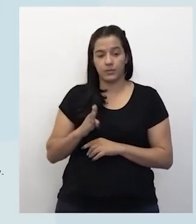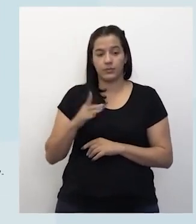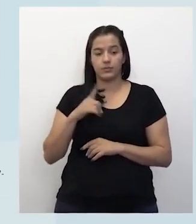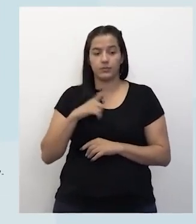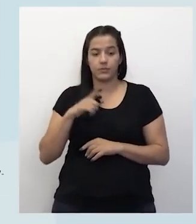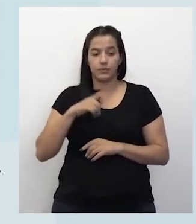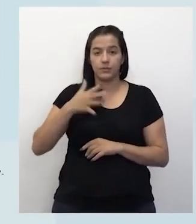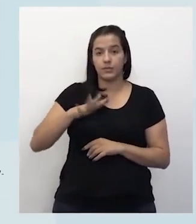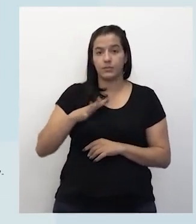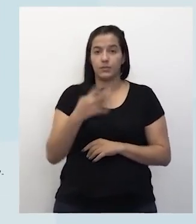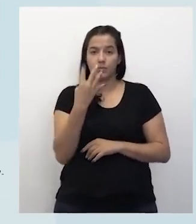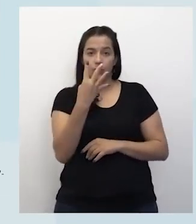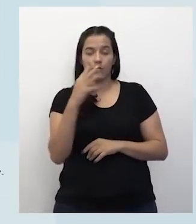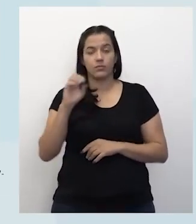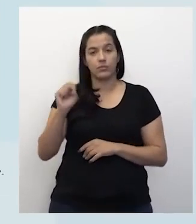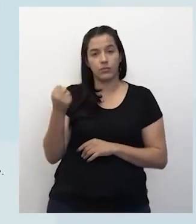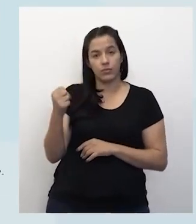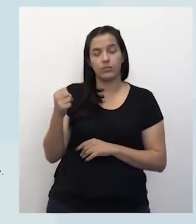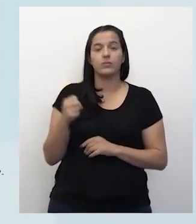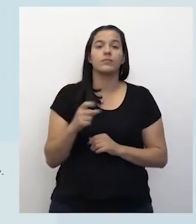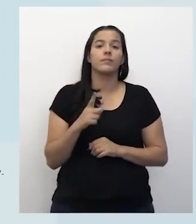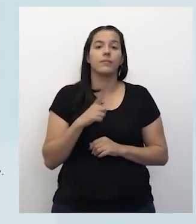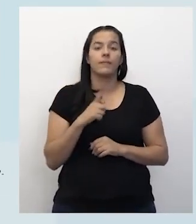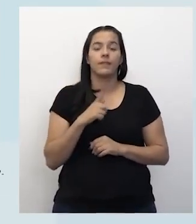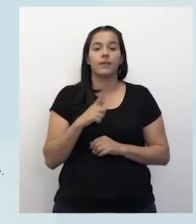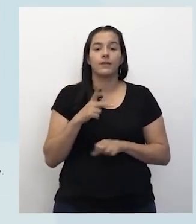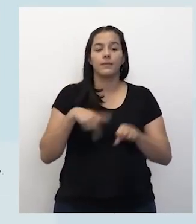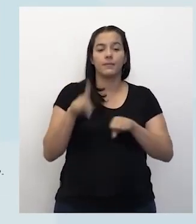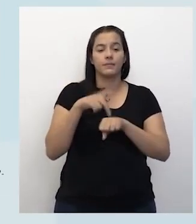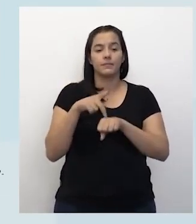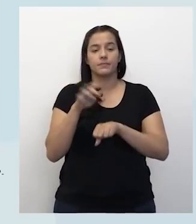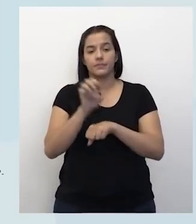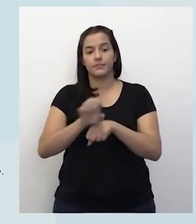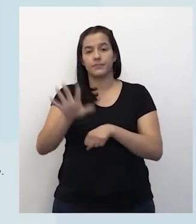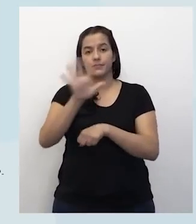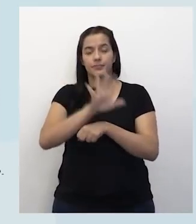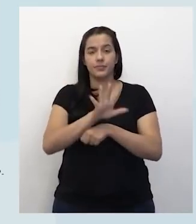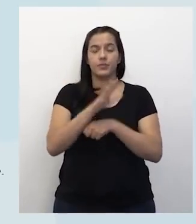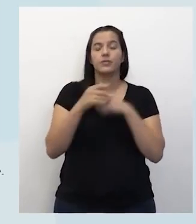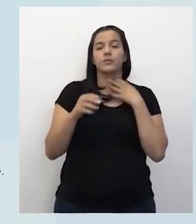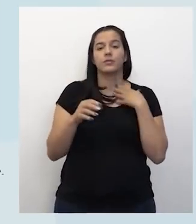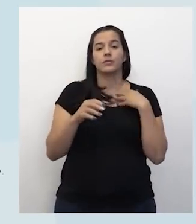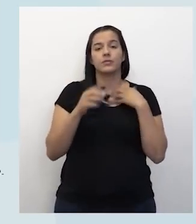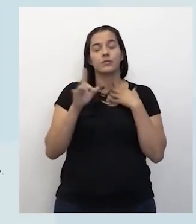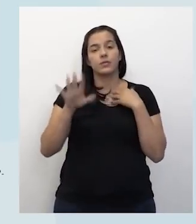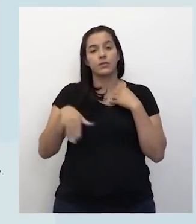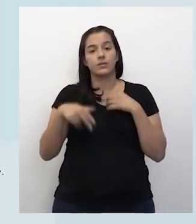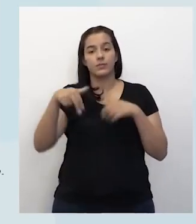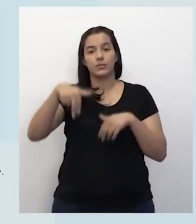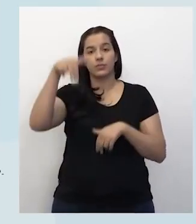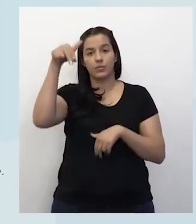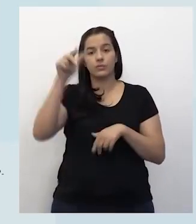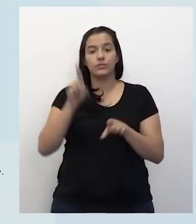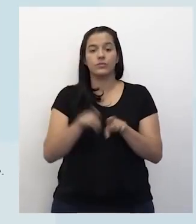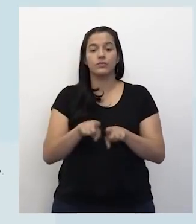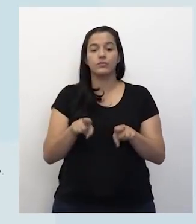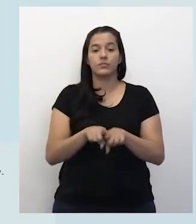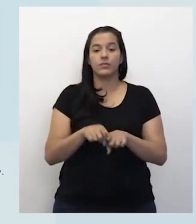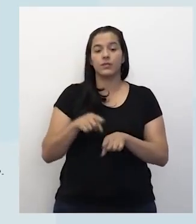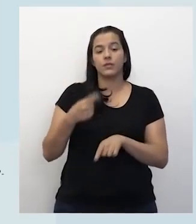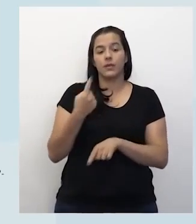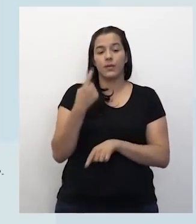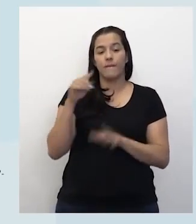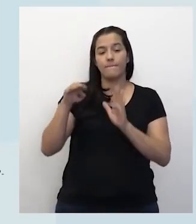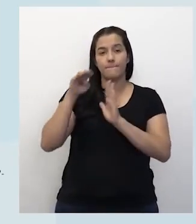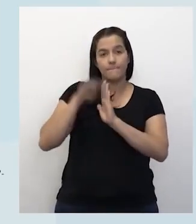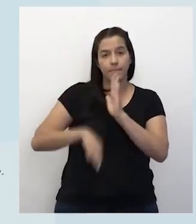aparecendo entre 4 e 8, né? E os países da Europa, né, países aí da América do Norte, como o caso do Canadá, menos de 4